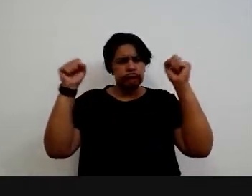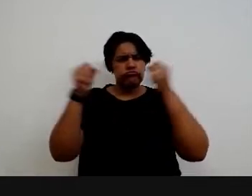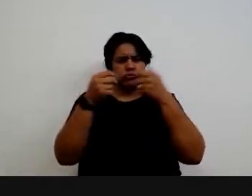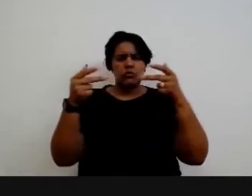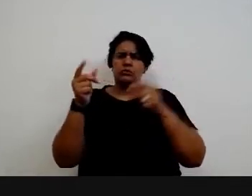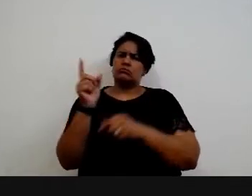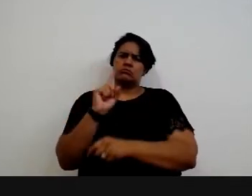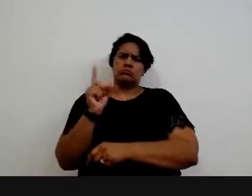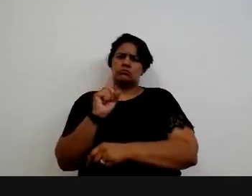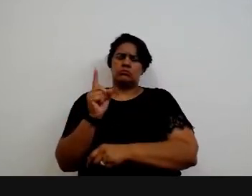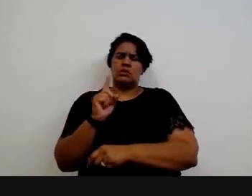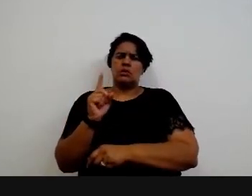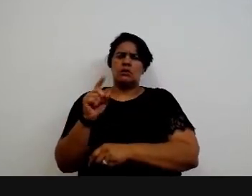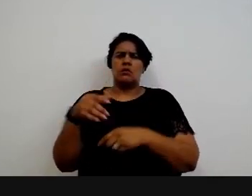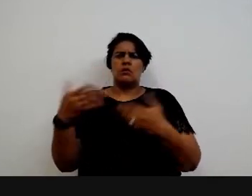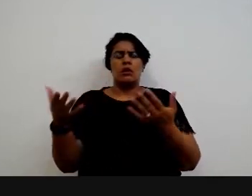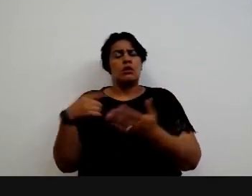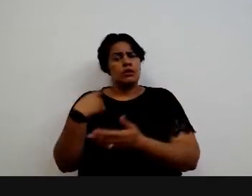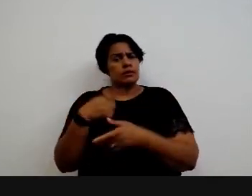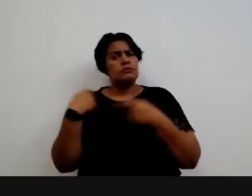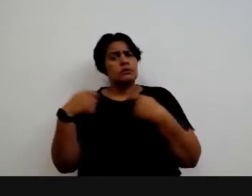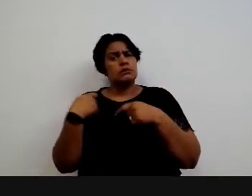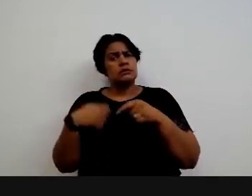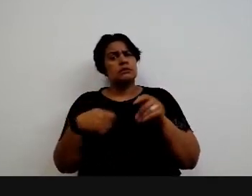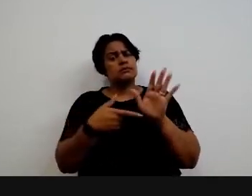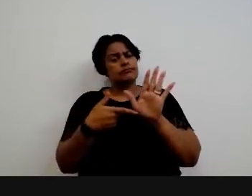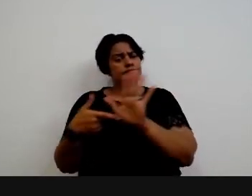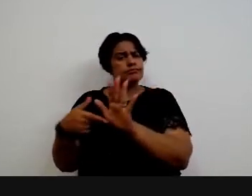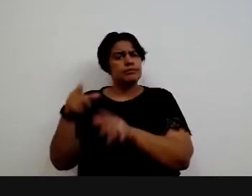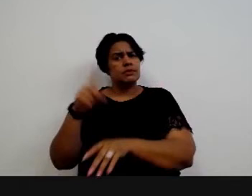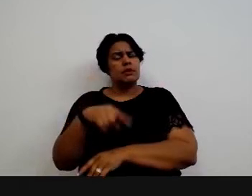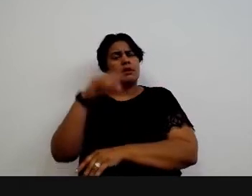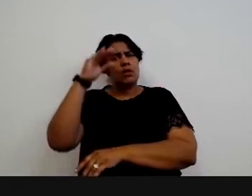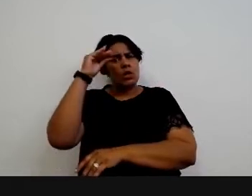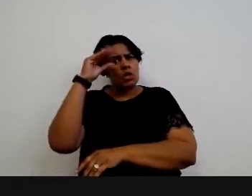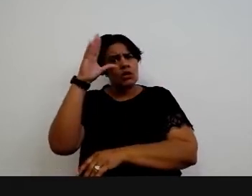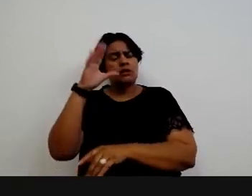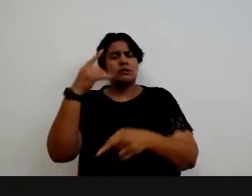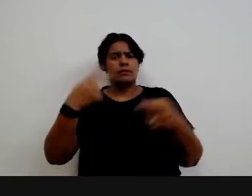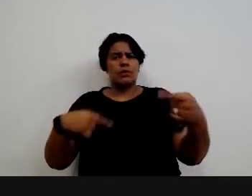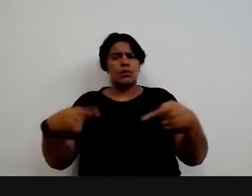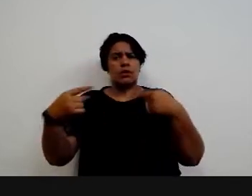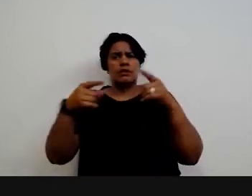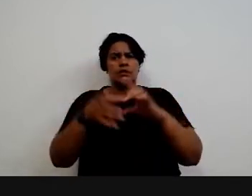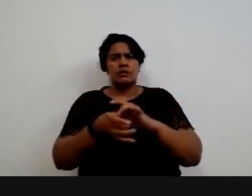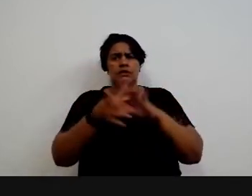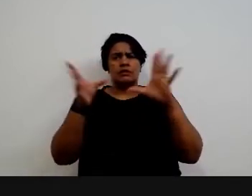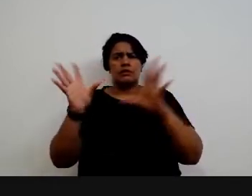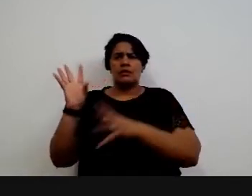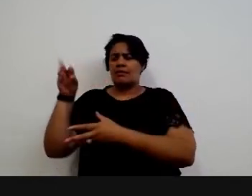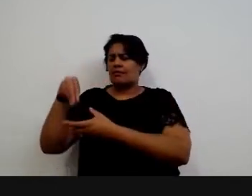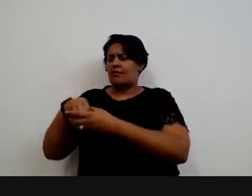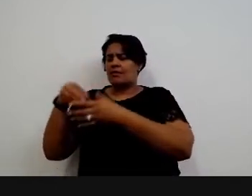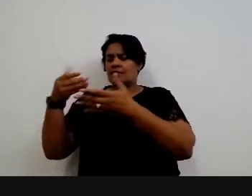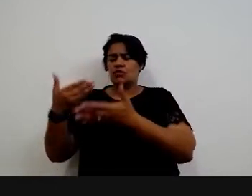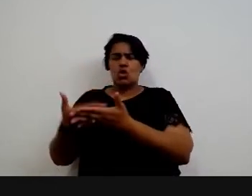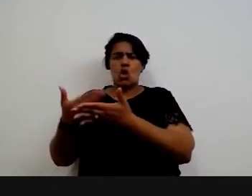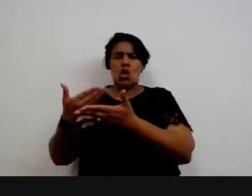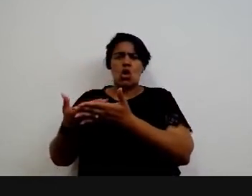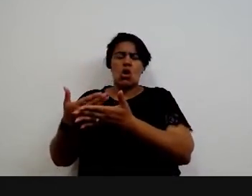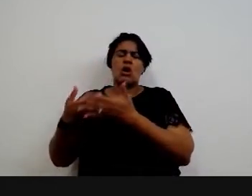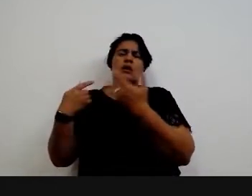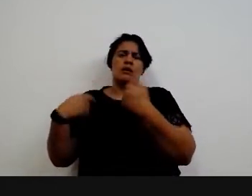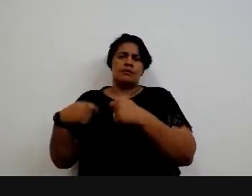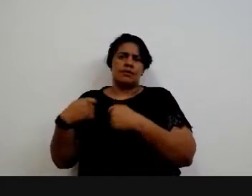de uma eleição, então a gente precisa levar o conhecimento sobre política, sobre democracia, para dentro da sala de aula de novo. A gente